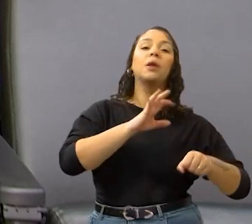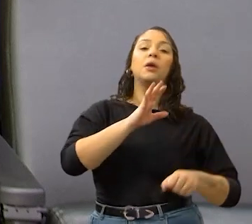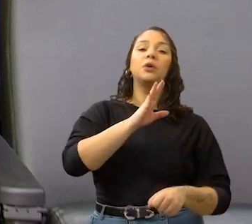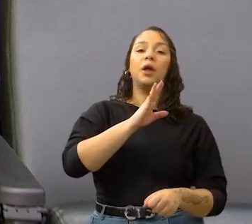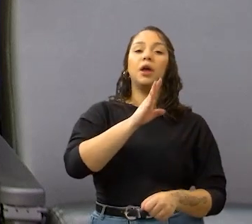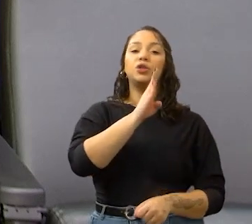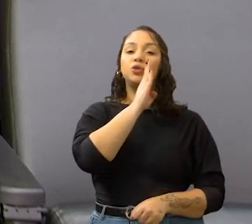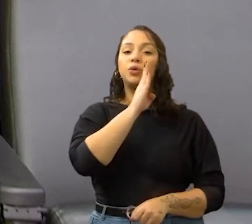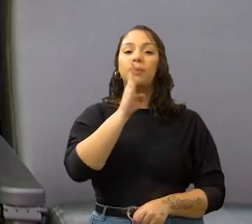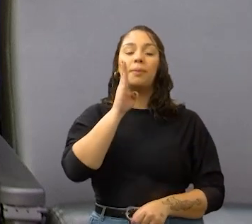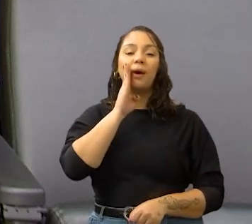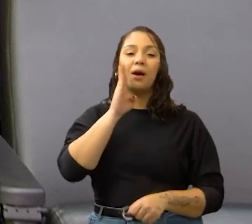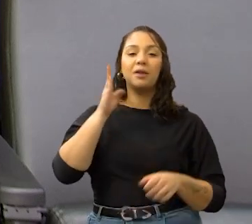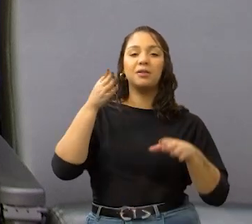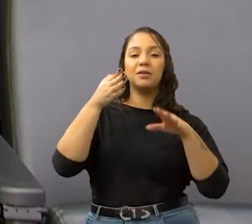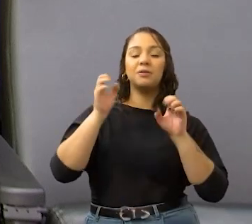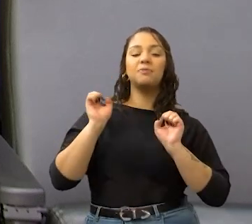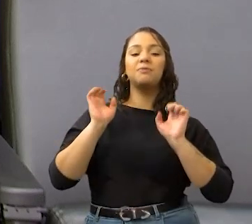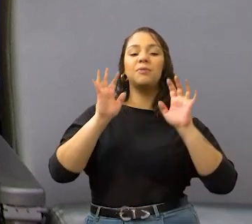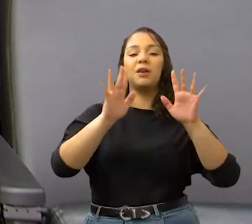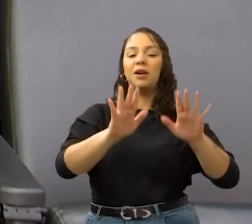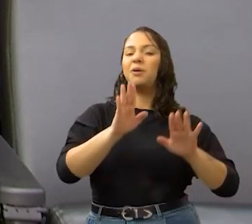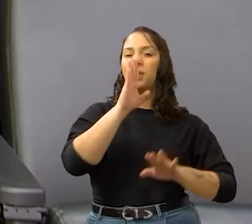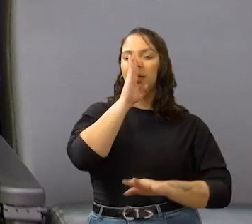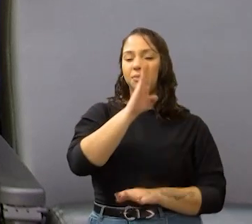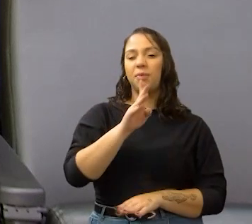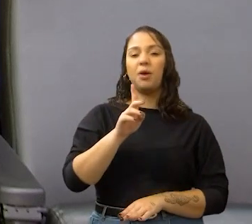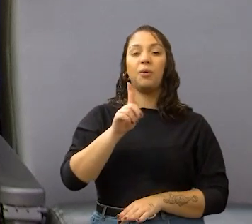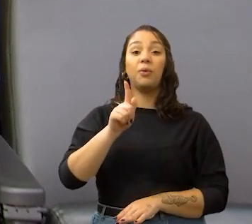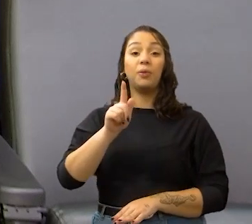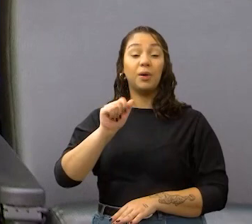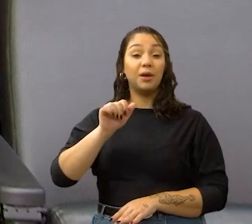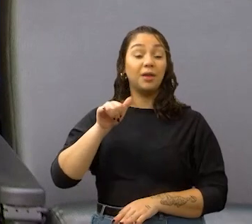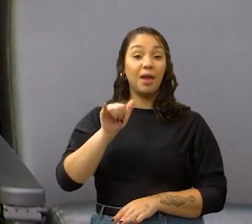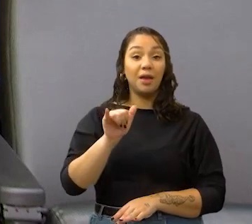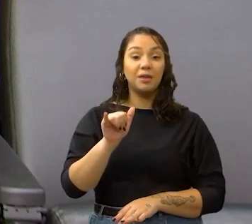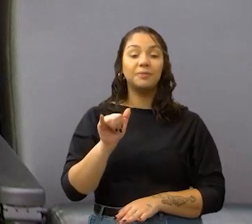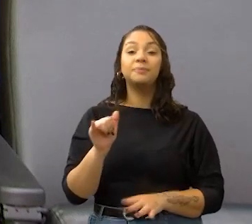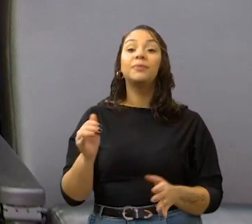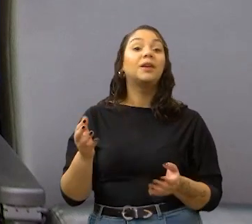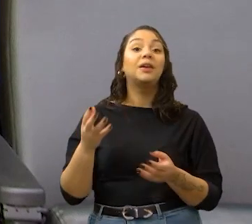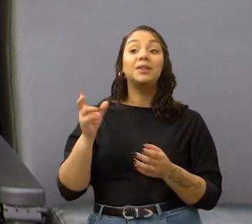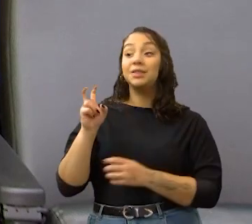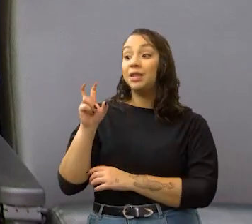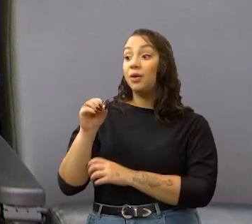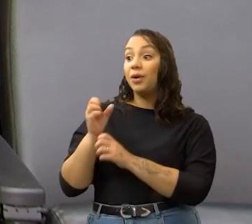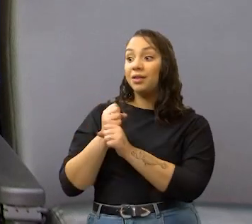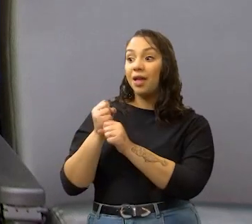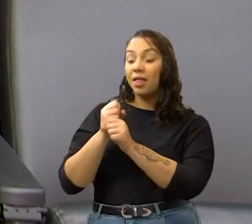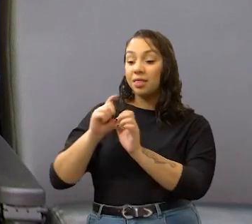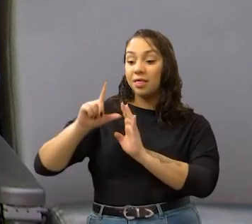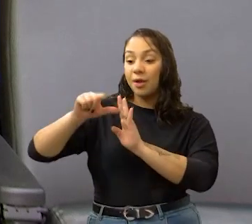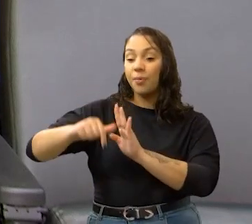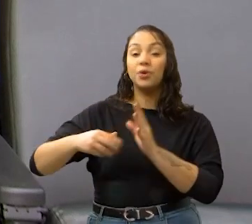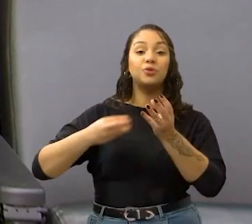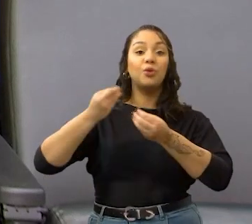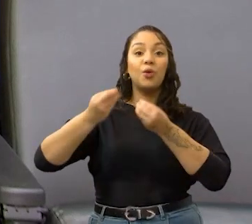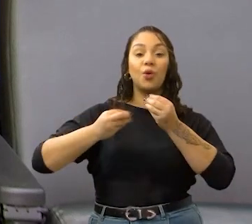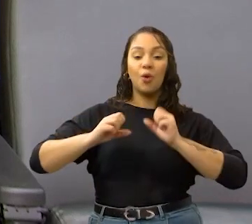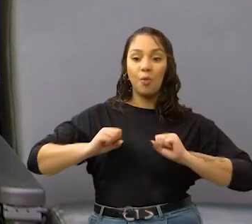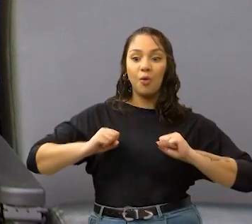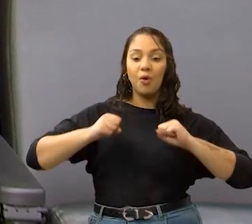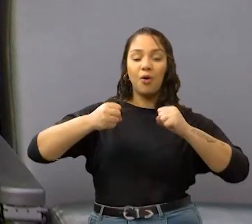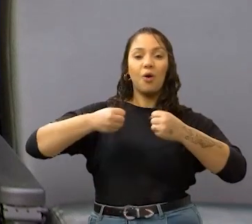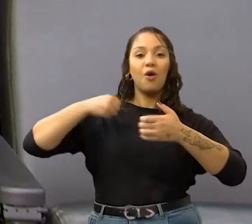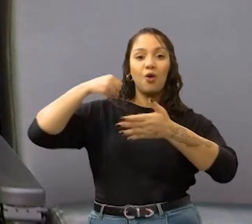bar frequentado na maioria por gays. 50 anos depois, como tem sido a